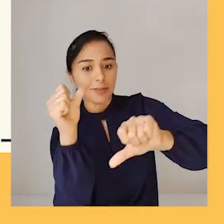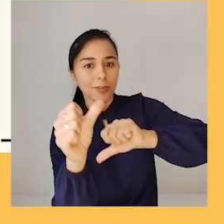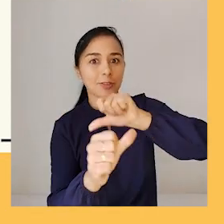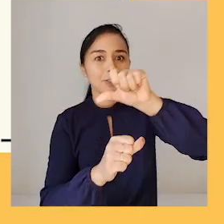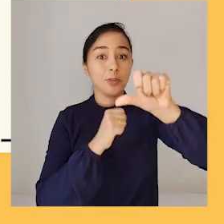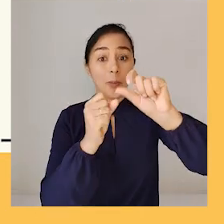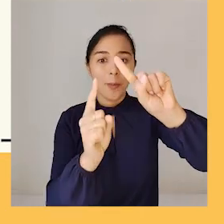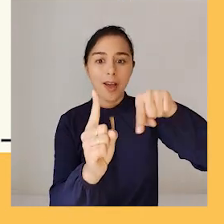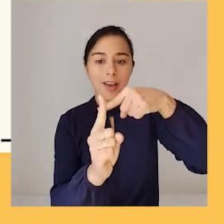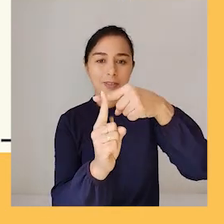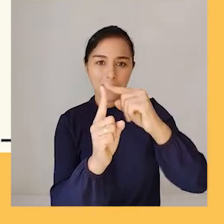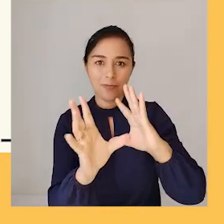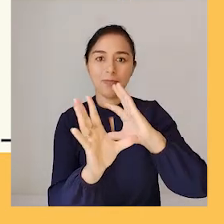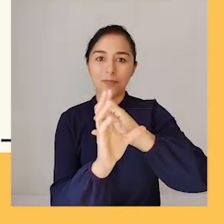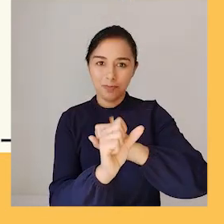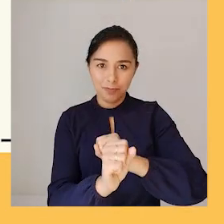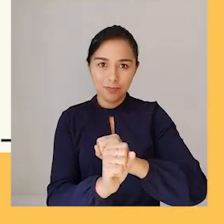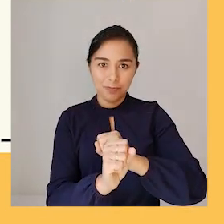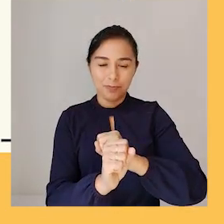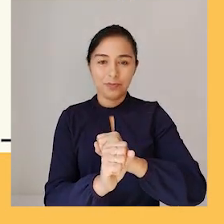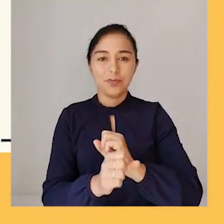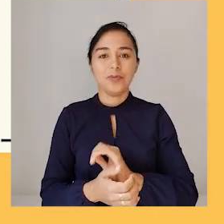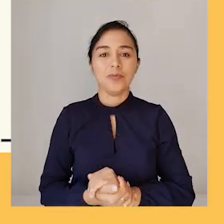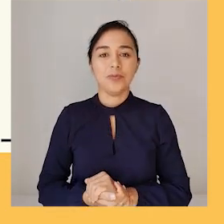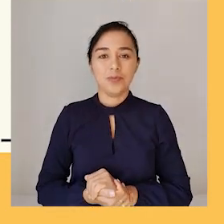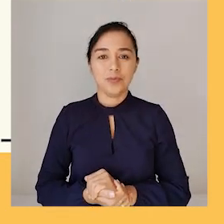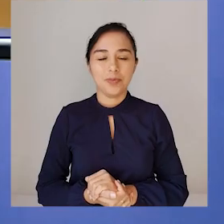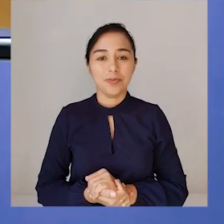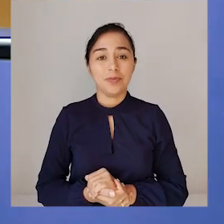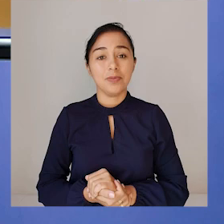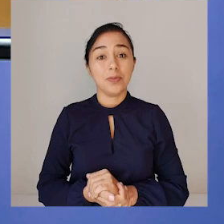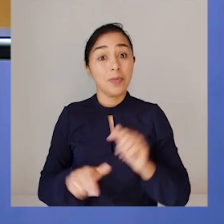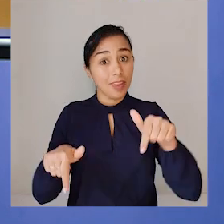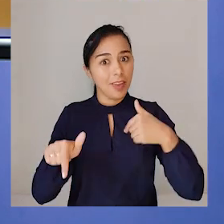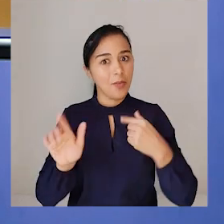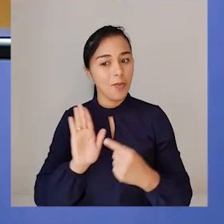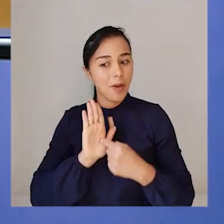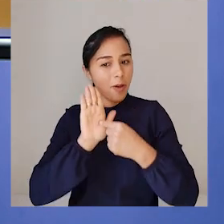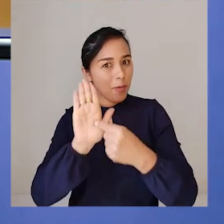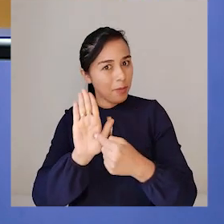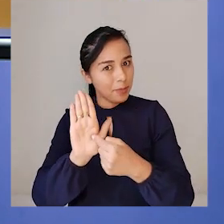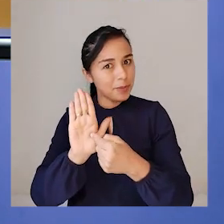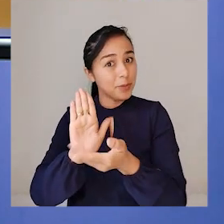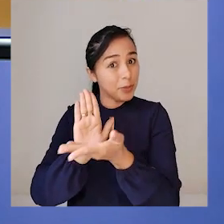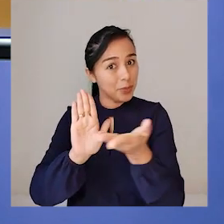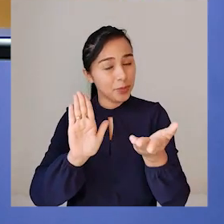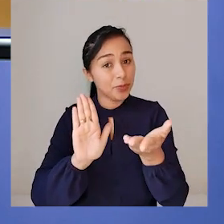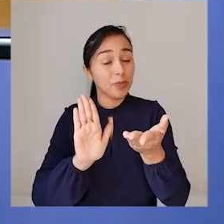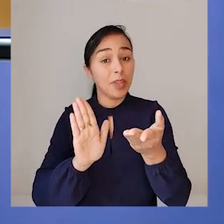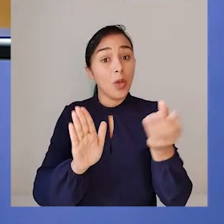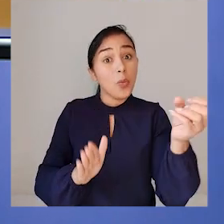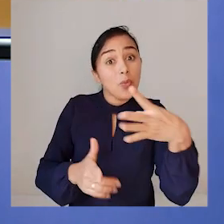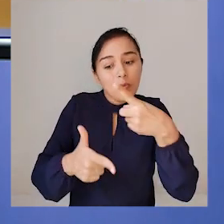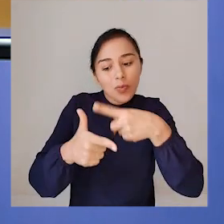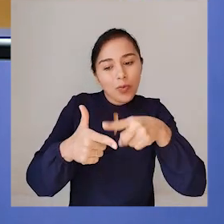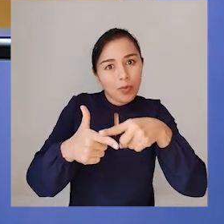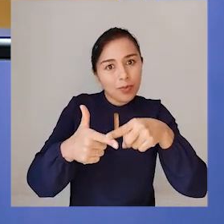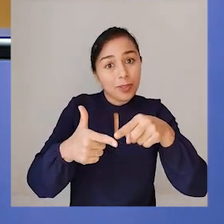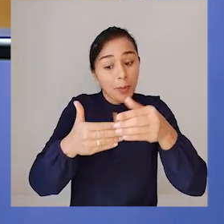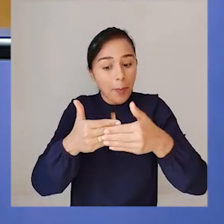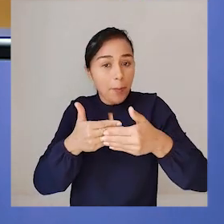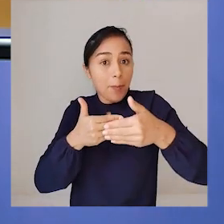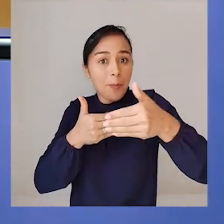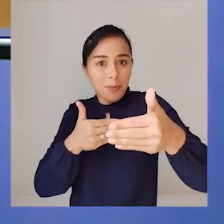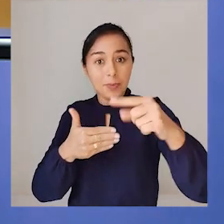uma continha de adicionar, em uma adição. E aqui eu apresento um novo problema para, a partir